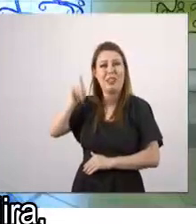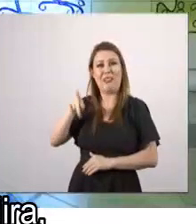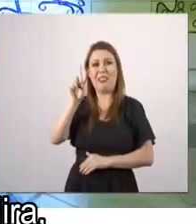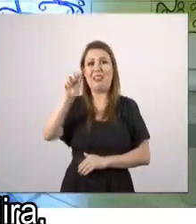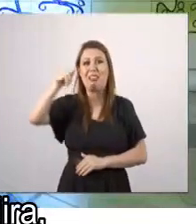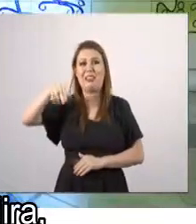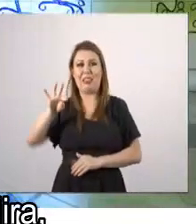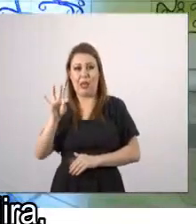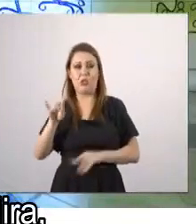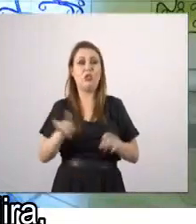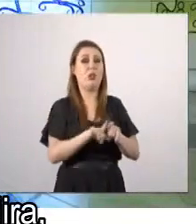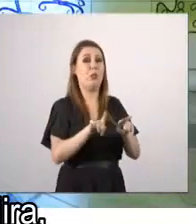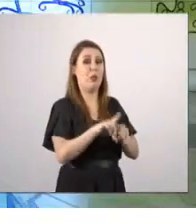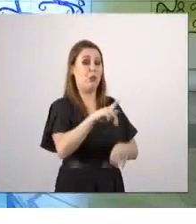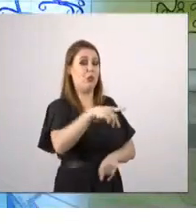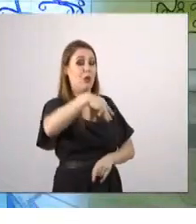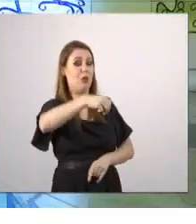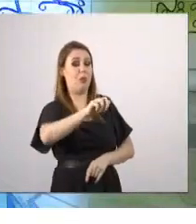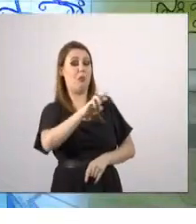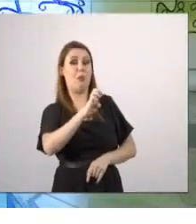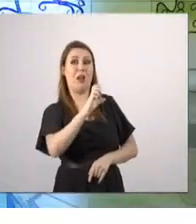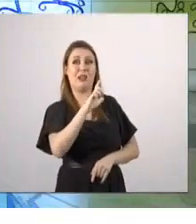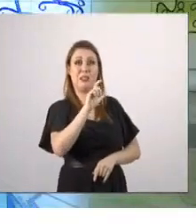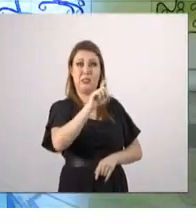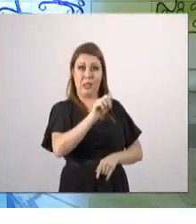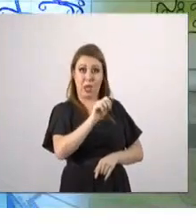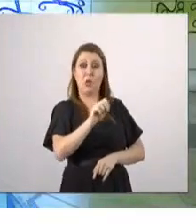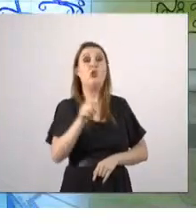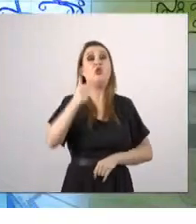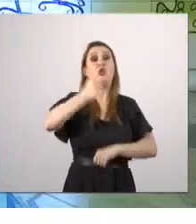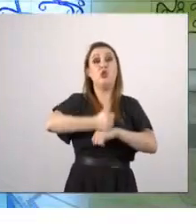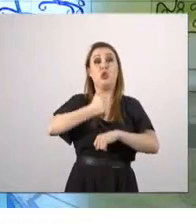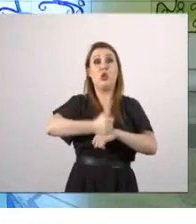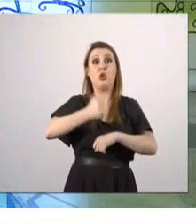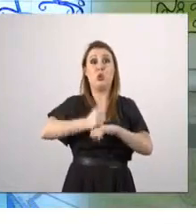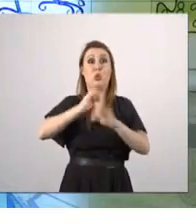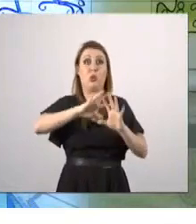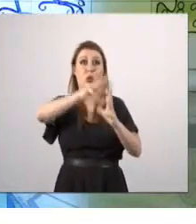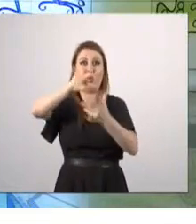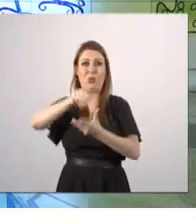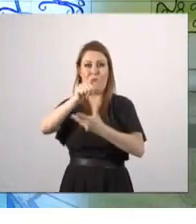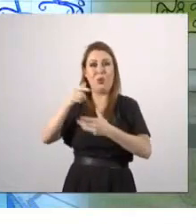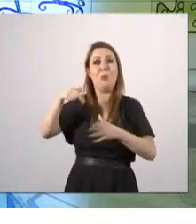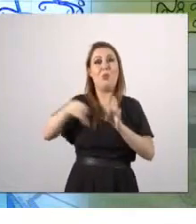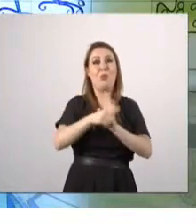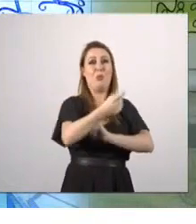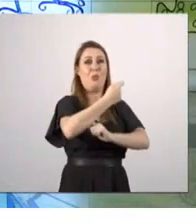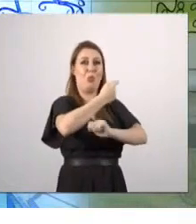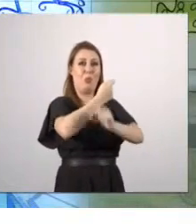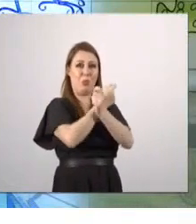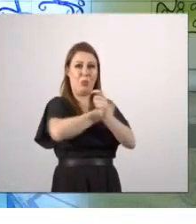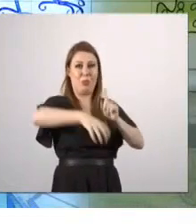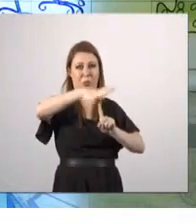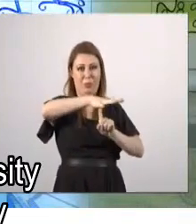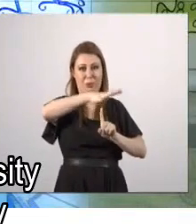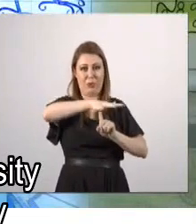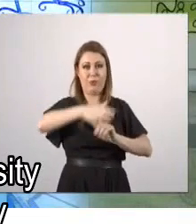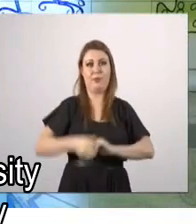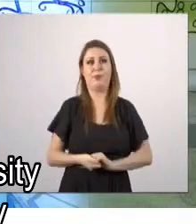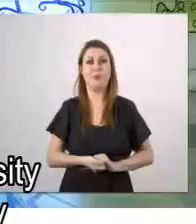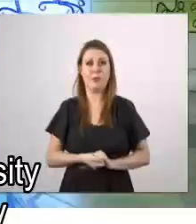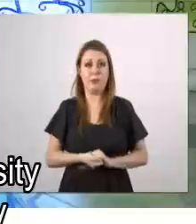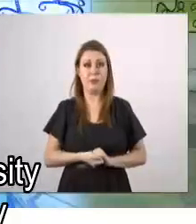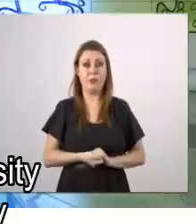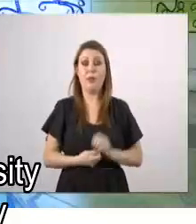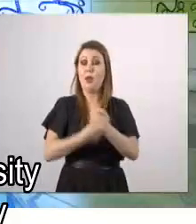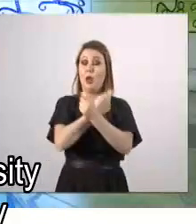professor Marcelo Távora Mira, diretor de internacionalização da PUC Paraná. A PUC